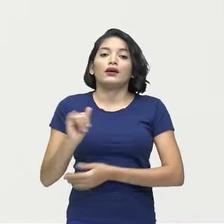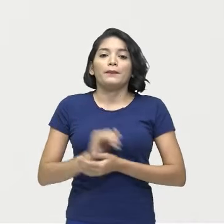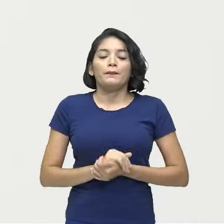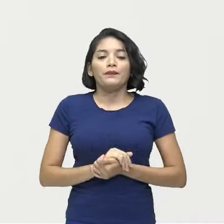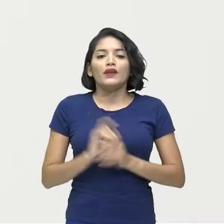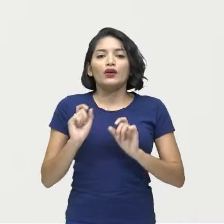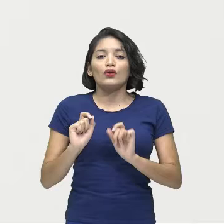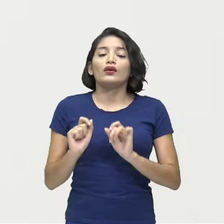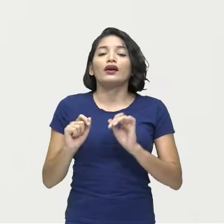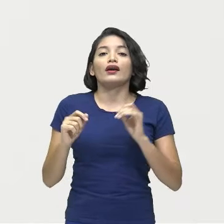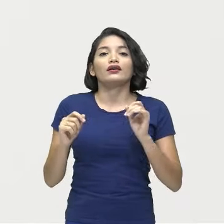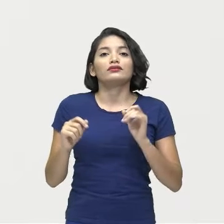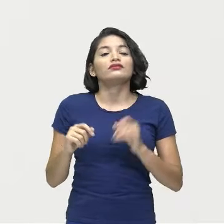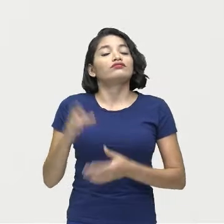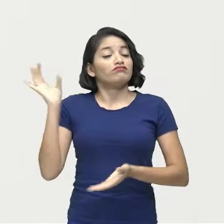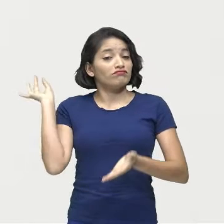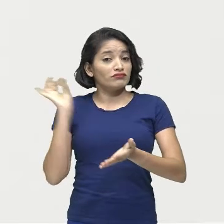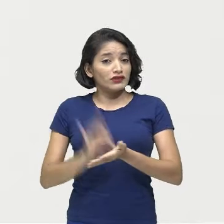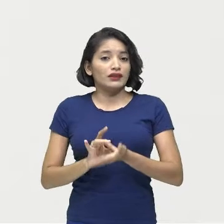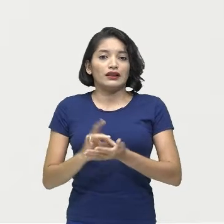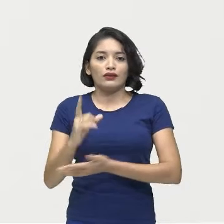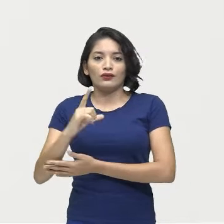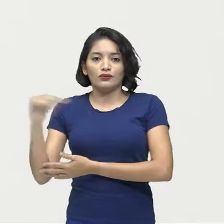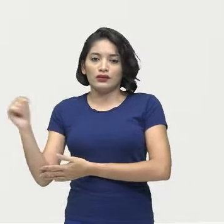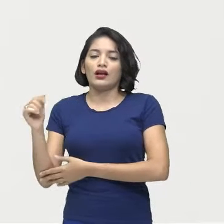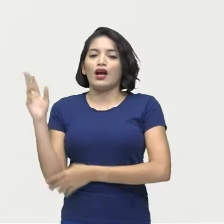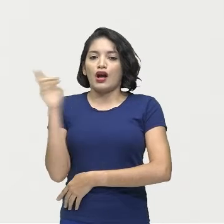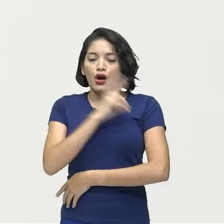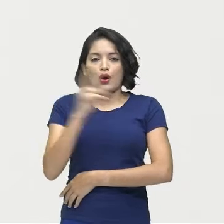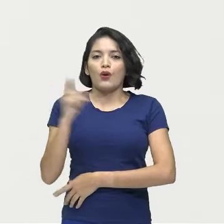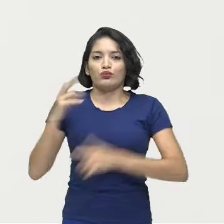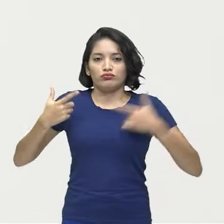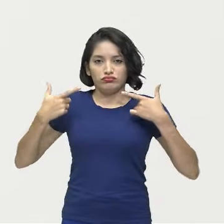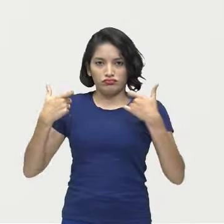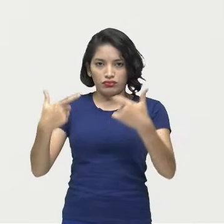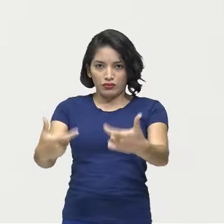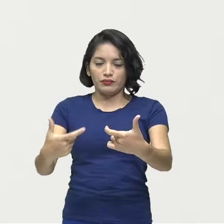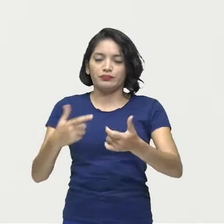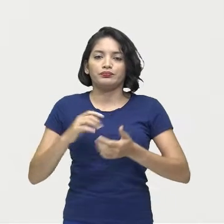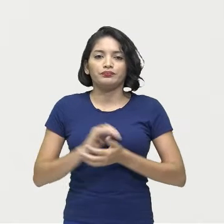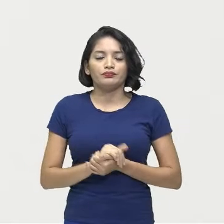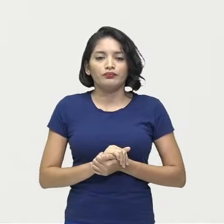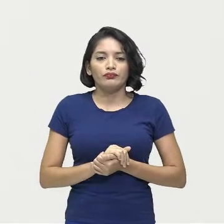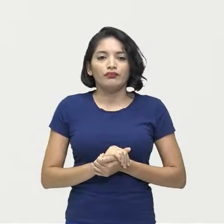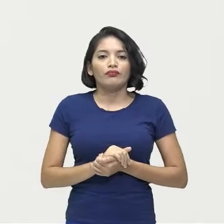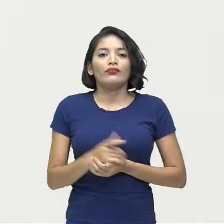ser finalmente a saída da Rússia da guerra. Então aqui eu vou ter o